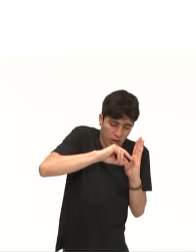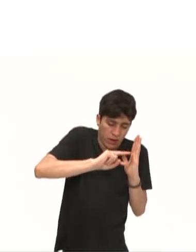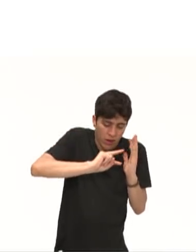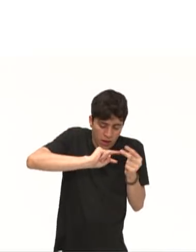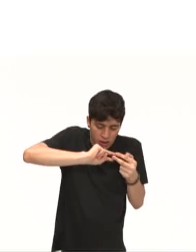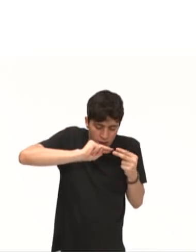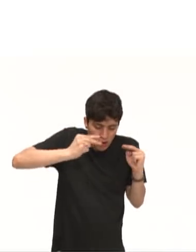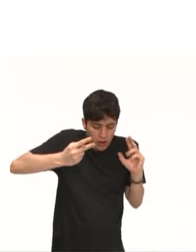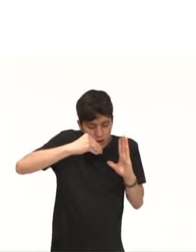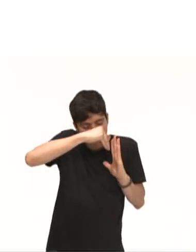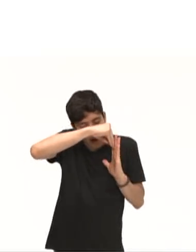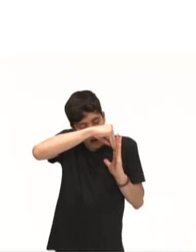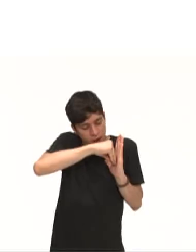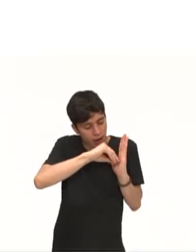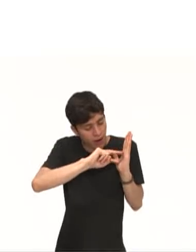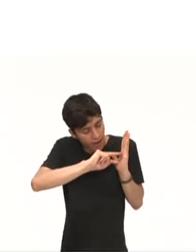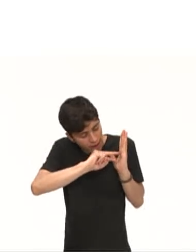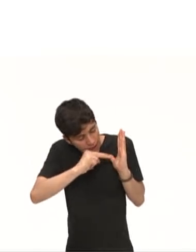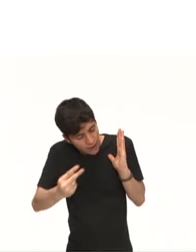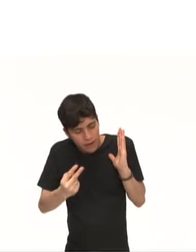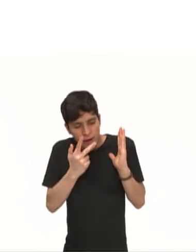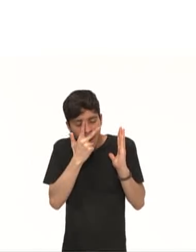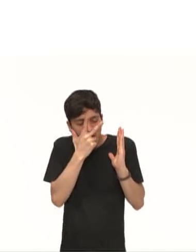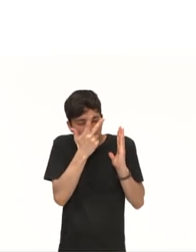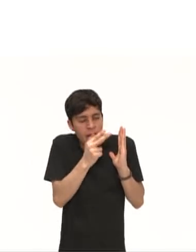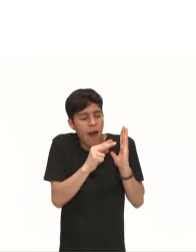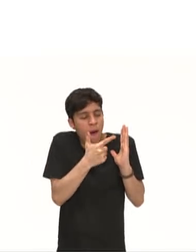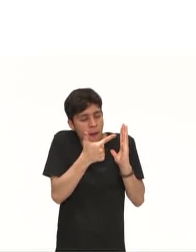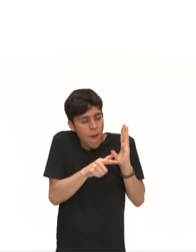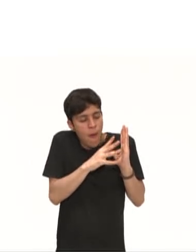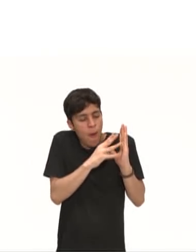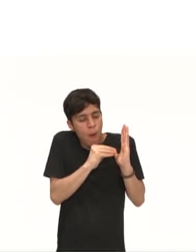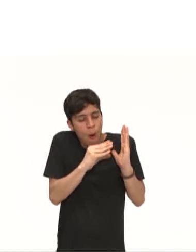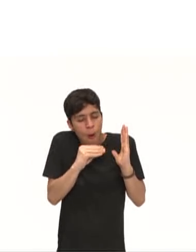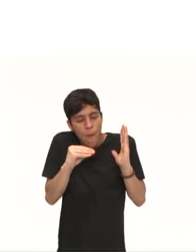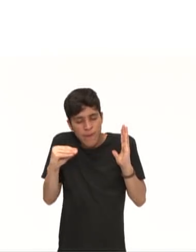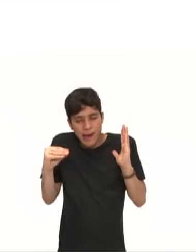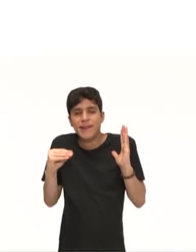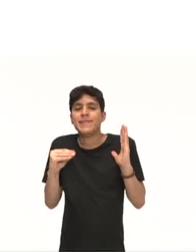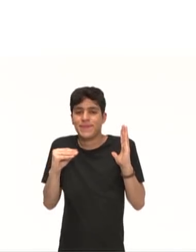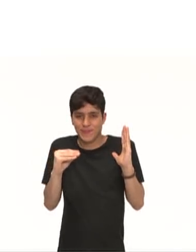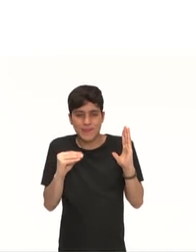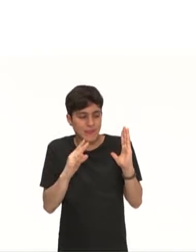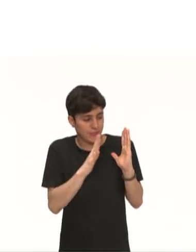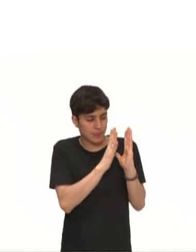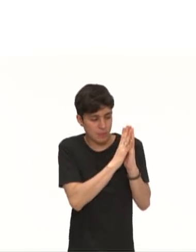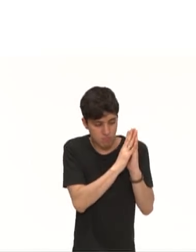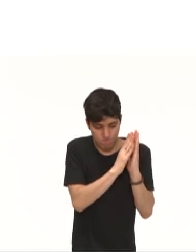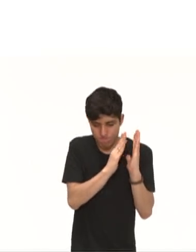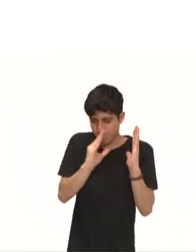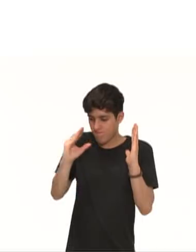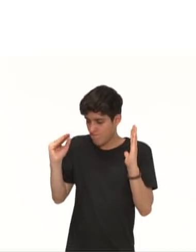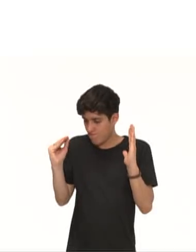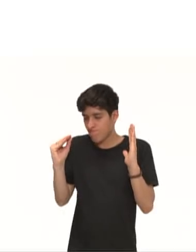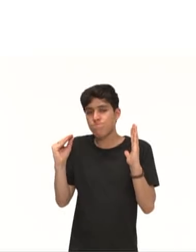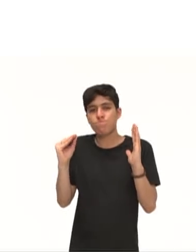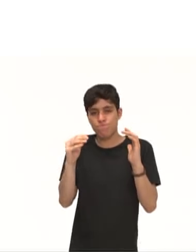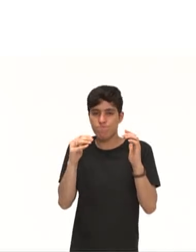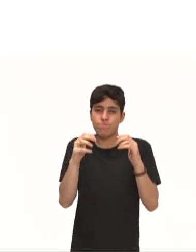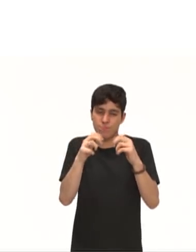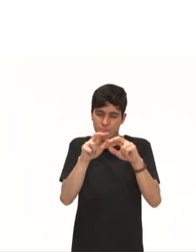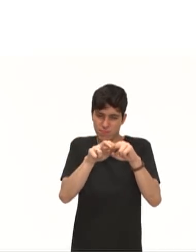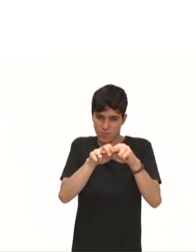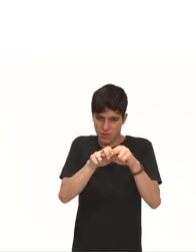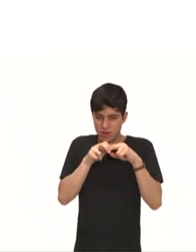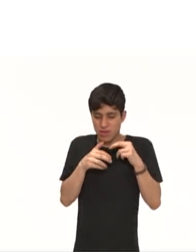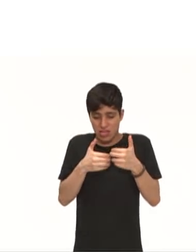esse genoma, ele é replicado, tá? Ele vai passar de uma célula para outra a partir da cisparidade,